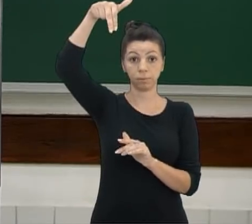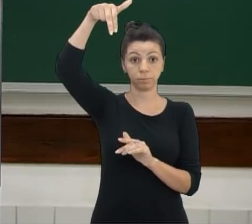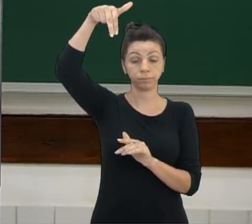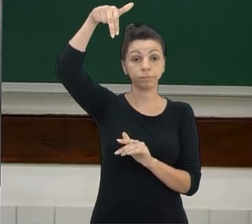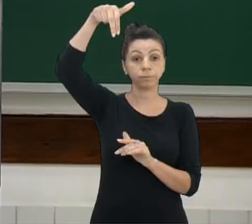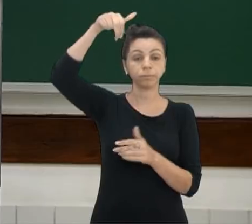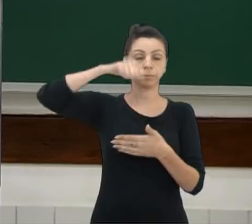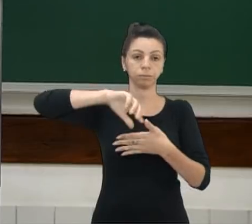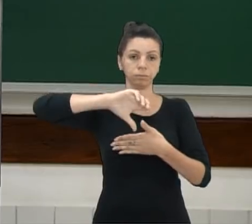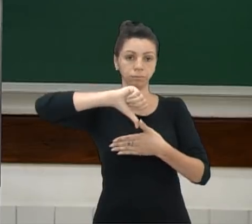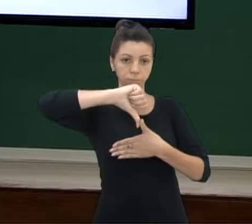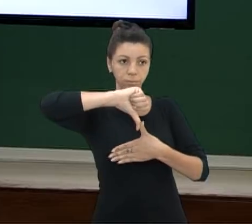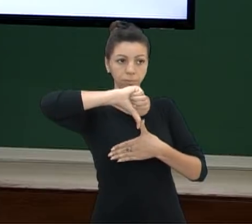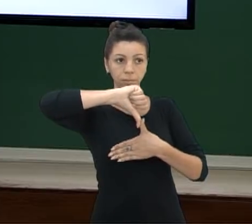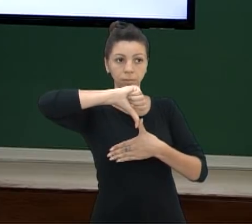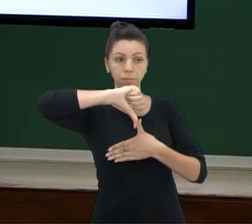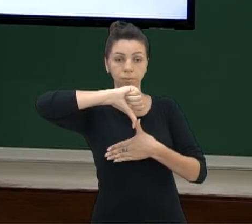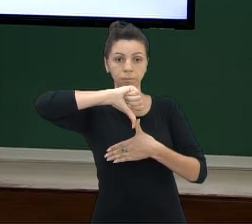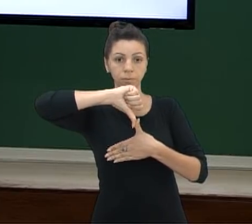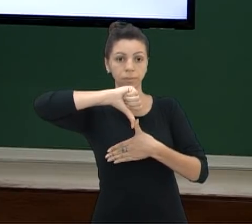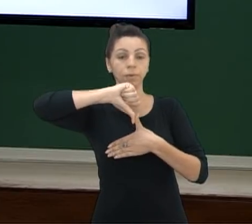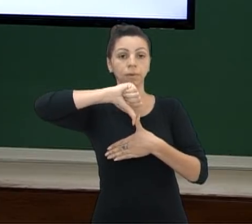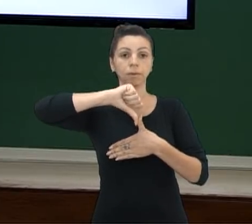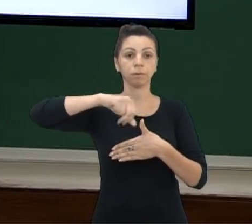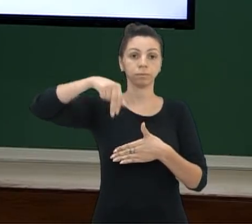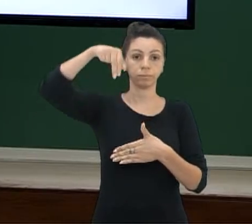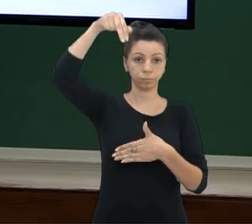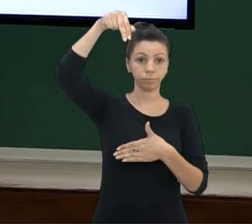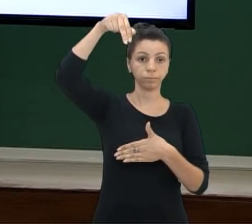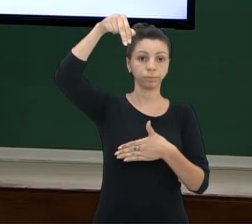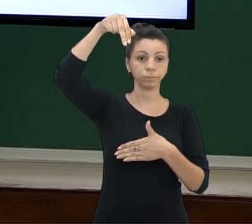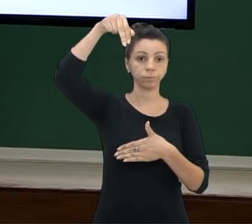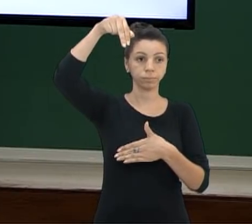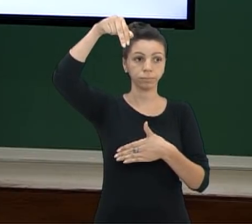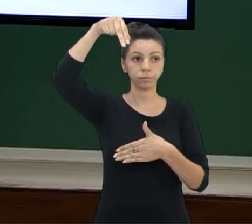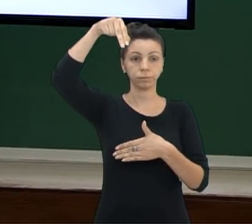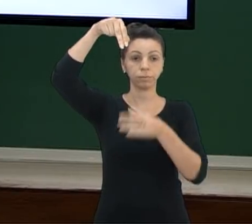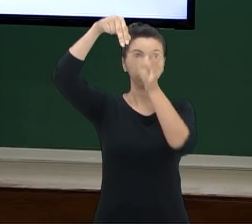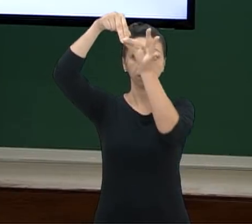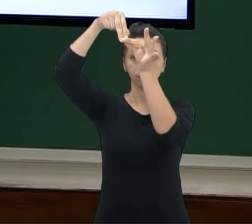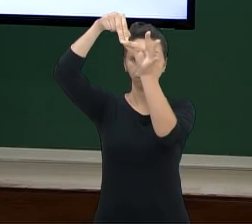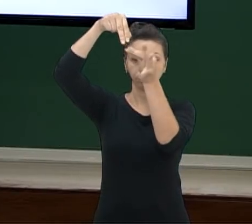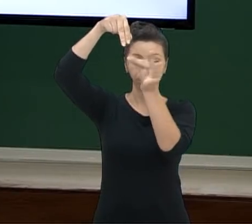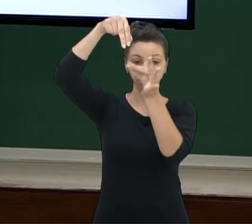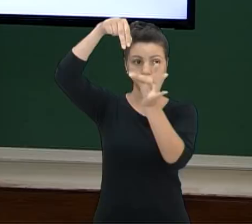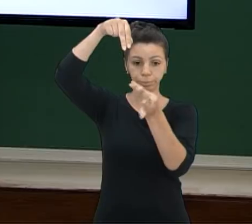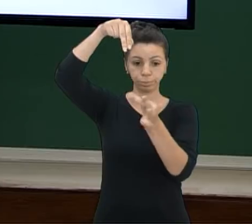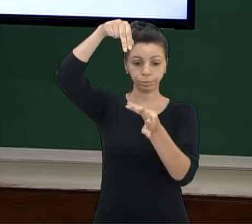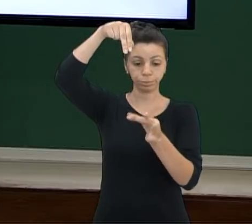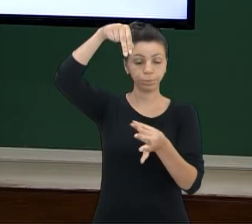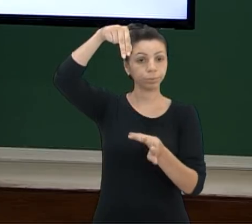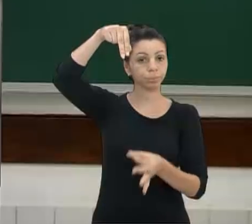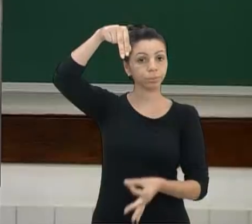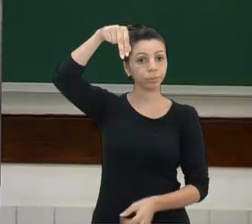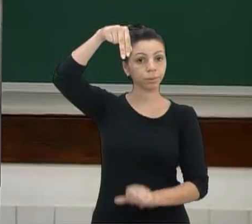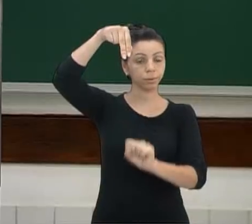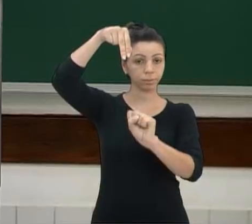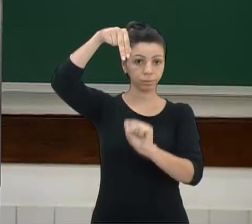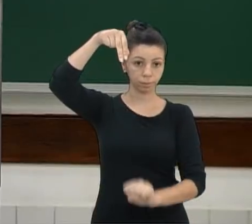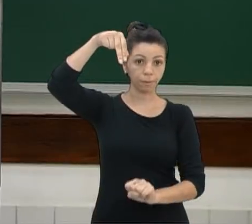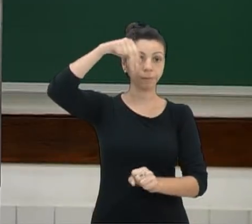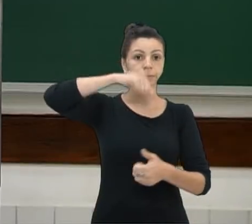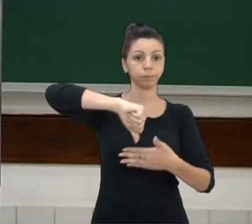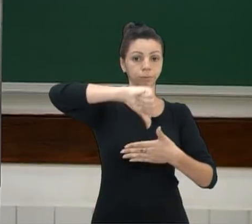América do Sul, observa aqui, porção norte da América do Sul, até o extremo sul da América